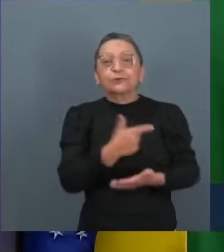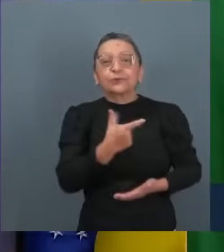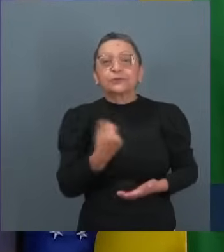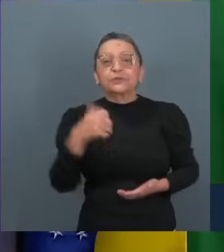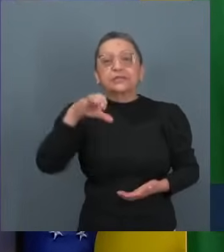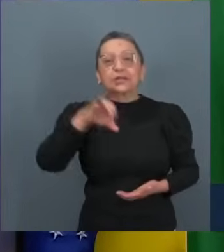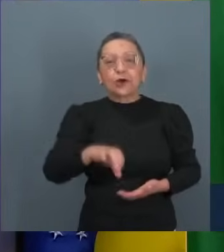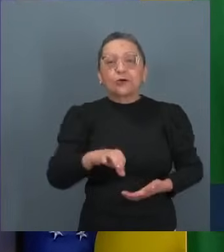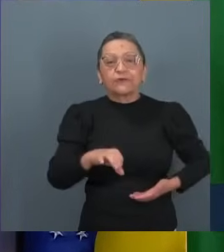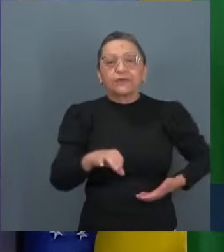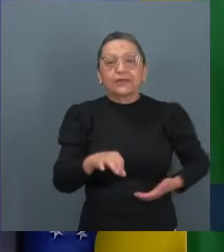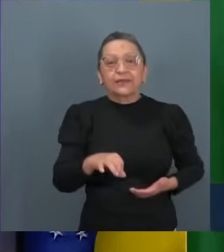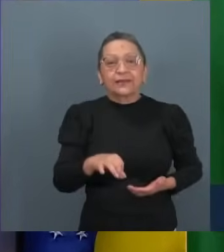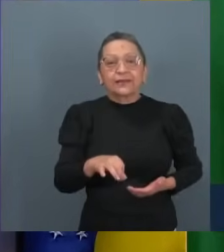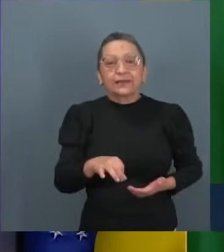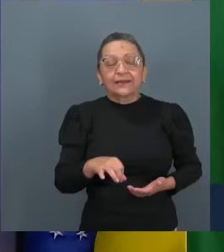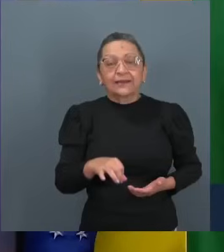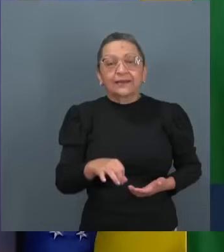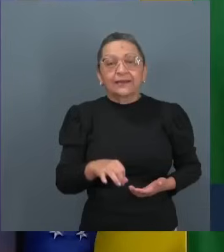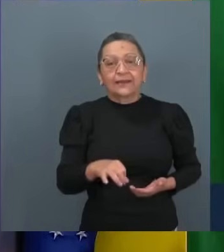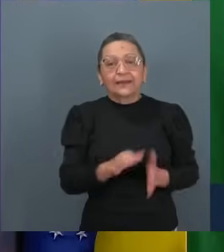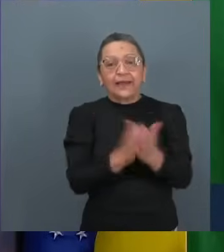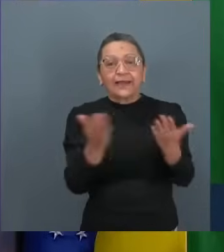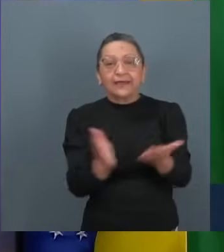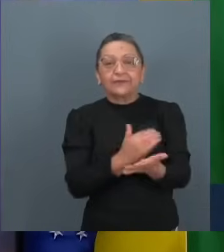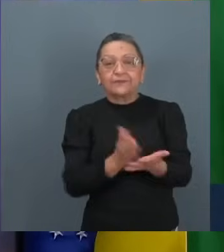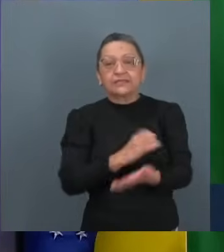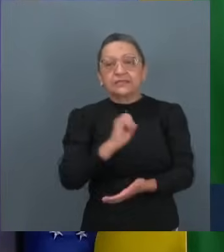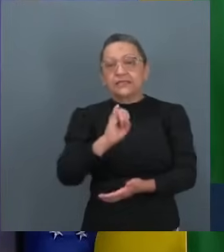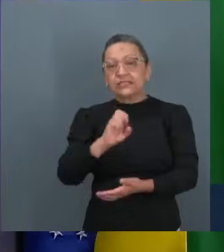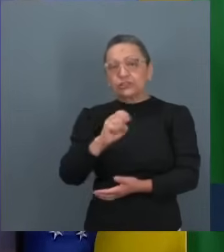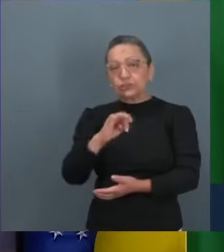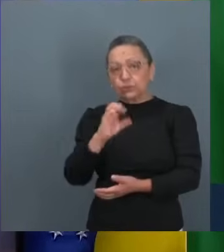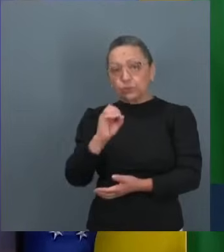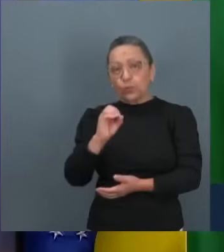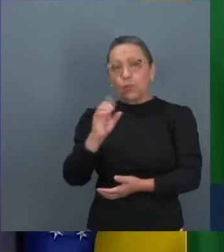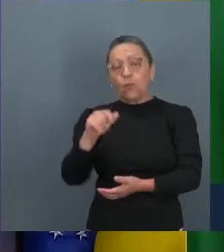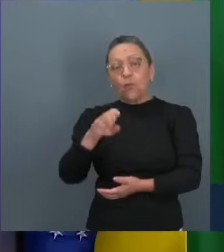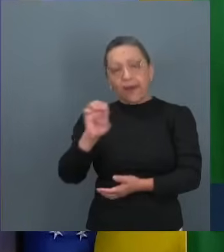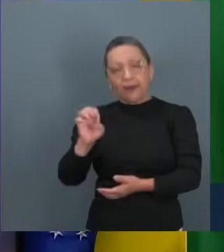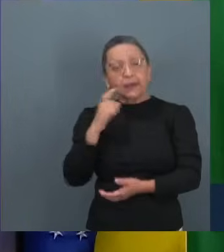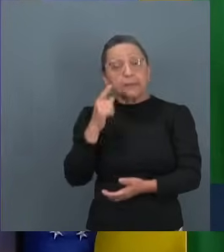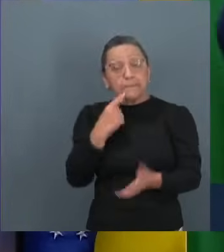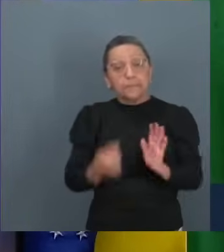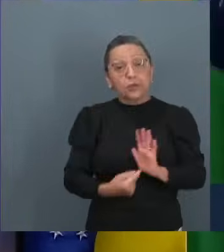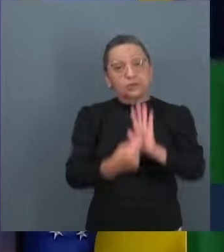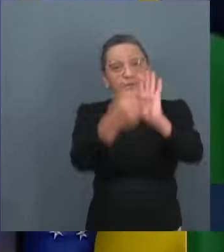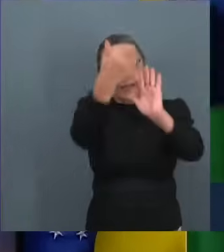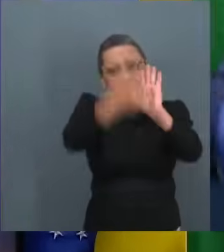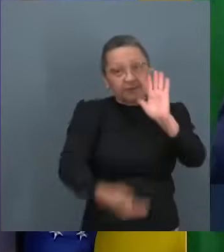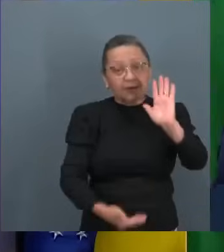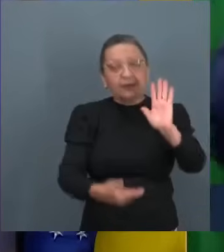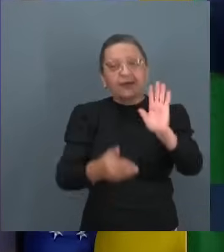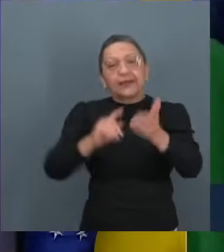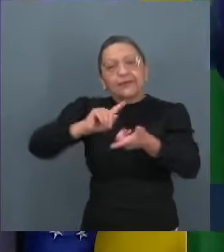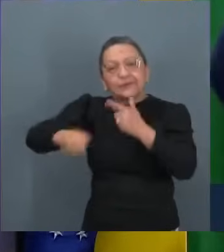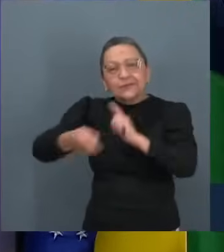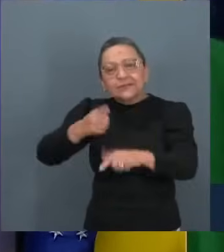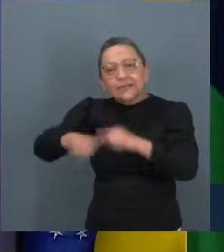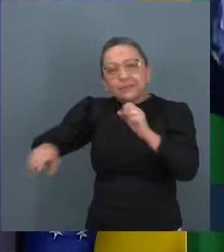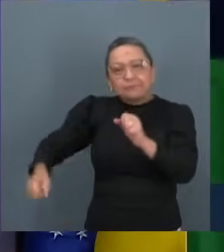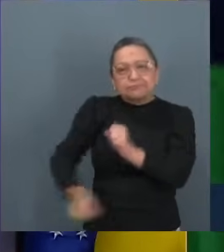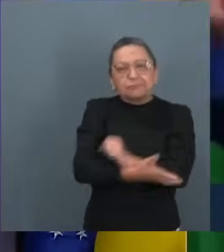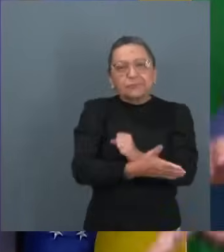com a censura na Isto É, que mostrava o esquema de propinas da Odebrecht, com o nome do ministro de o